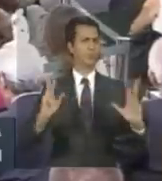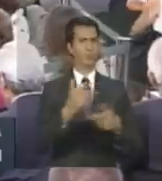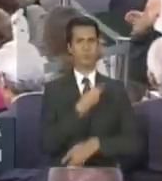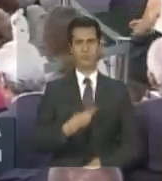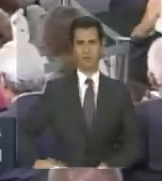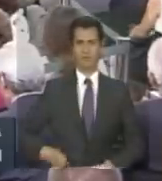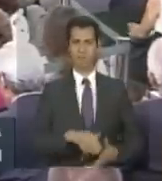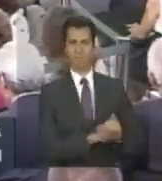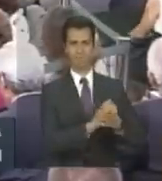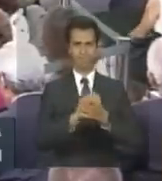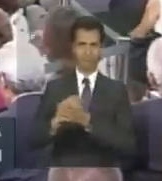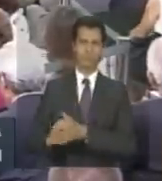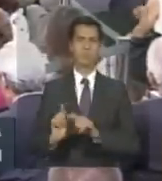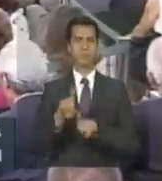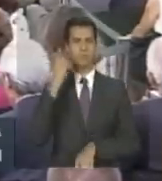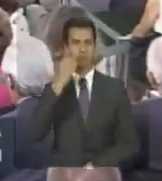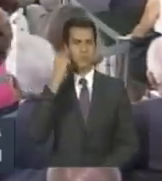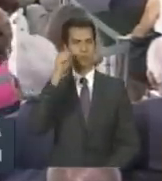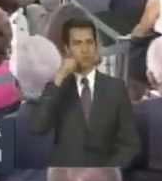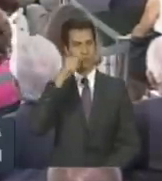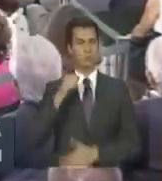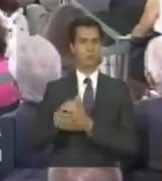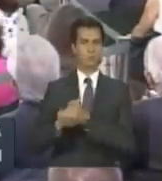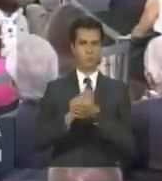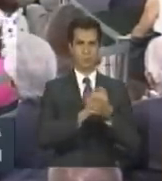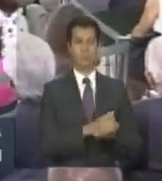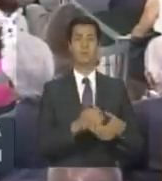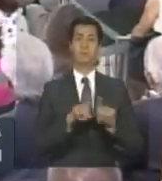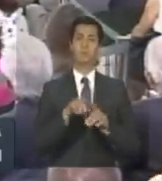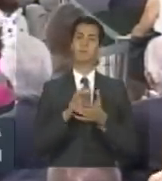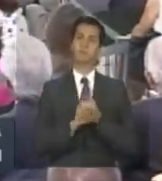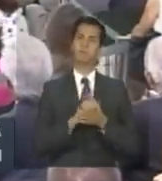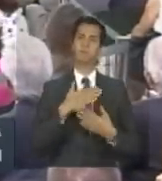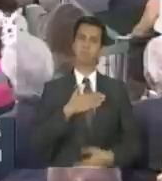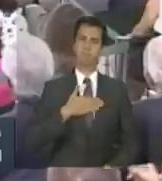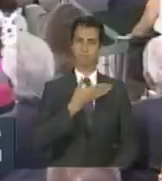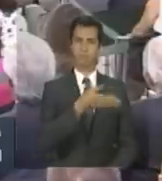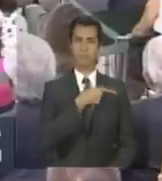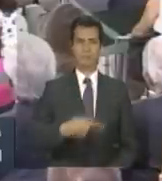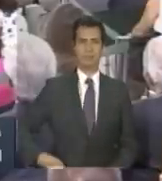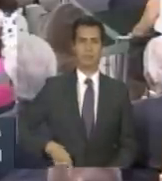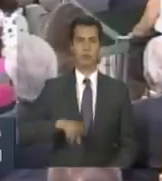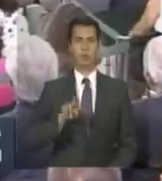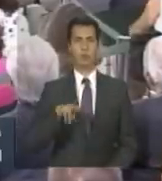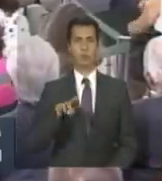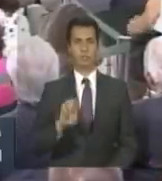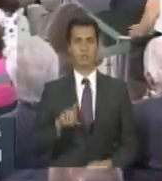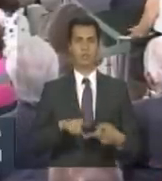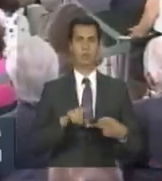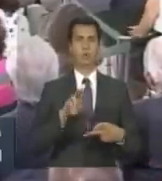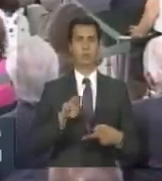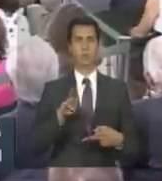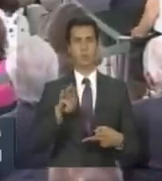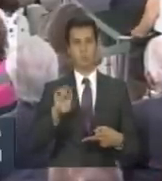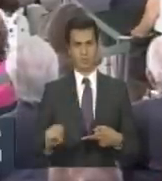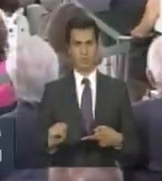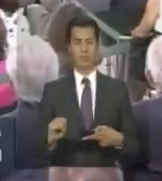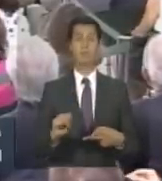presentes, queridos presidentes da UNE e da UBS, Carla, em nome de quem eu